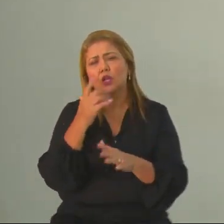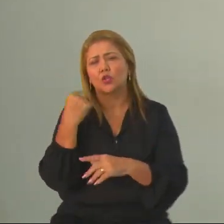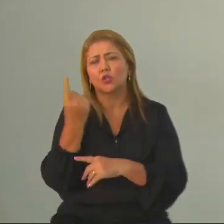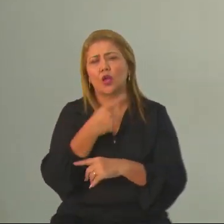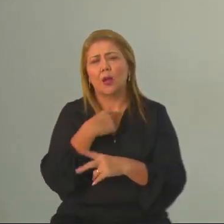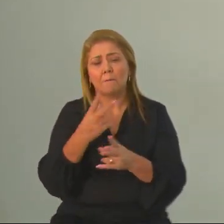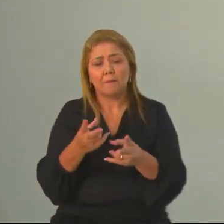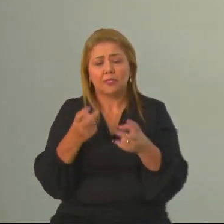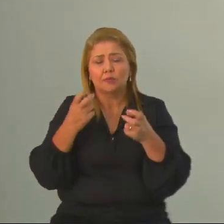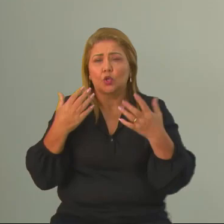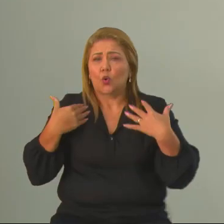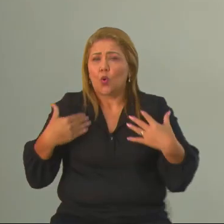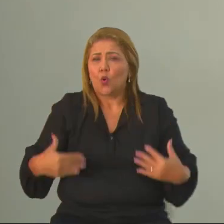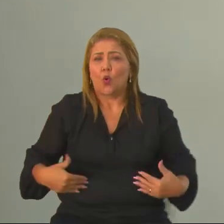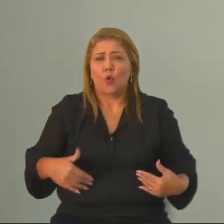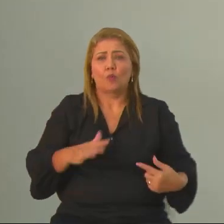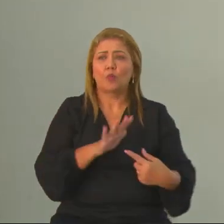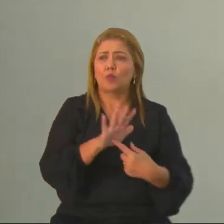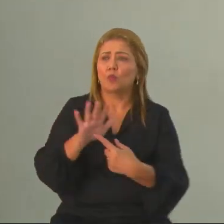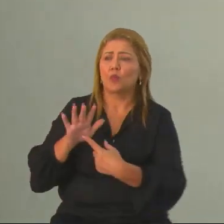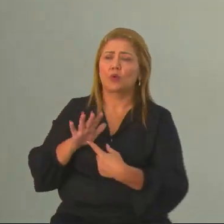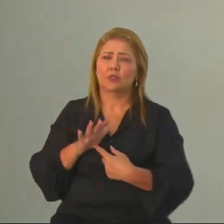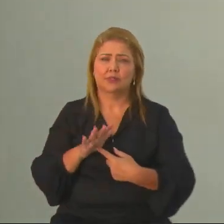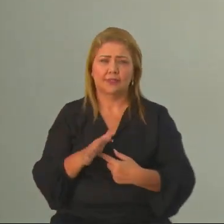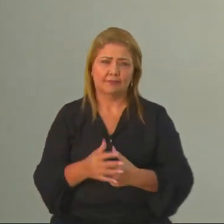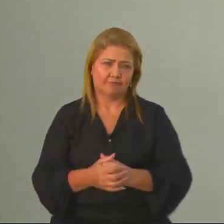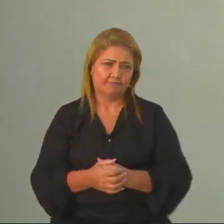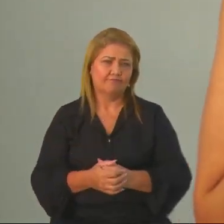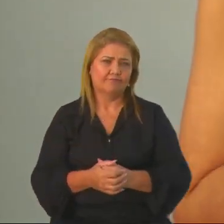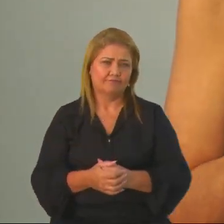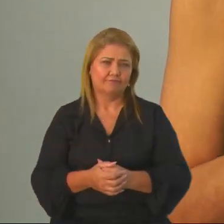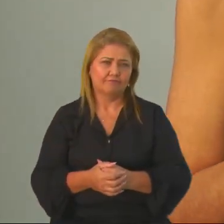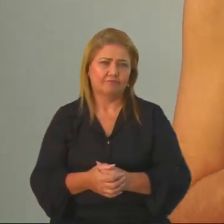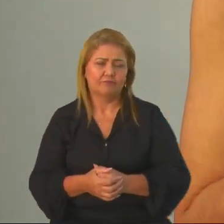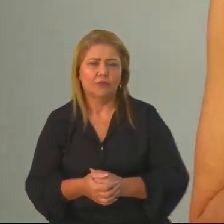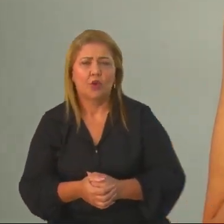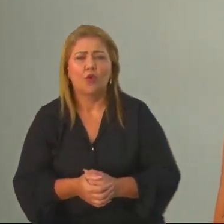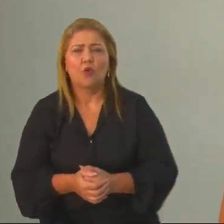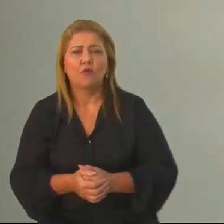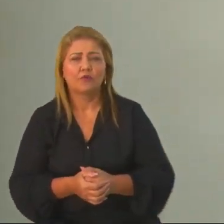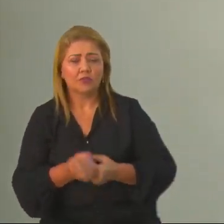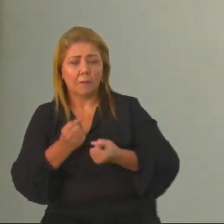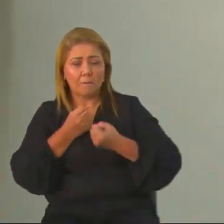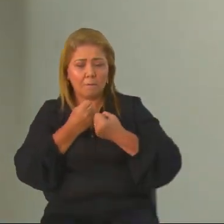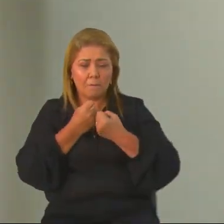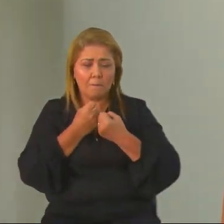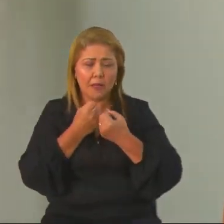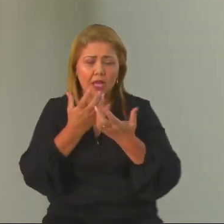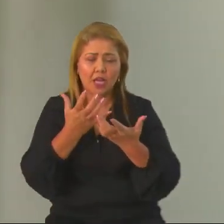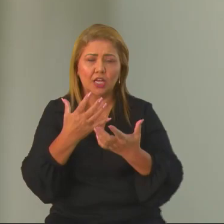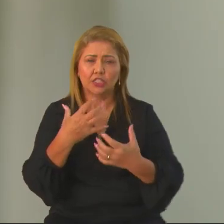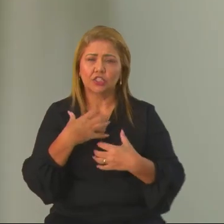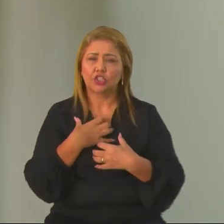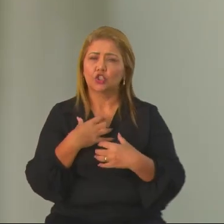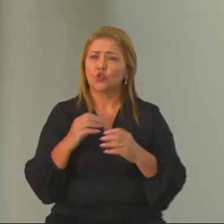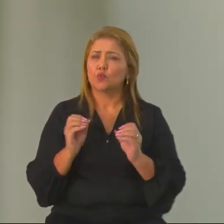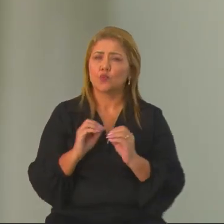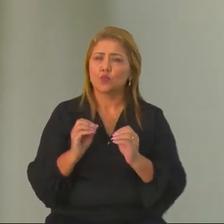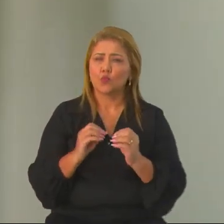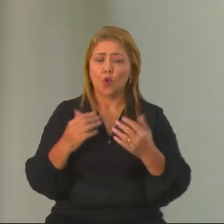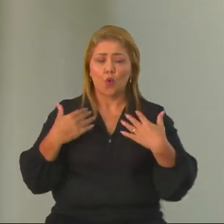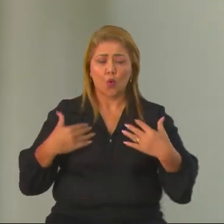que o nosso corpo está falando? Mesmo quando você não fala aquilo que você está sentindo, o corpo